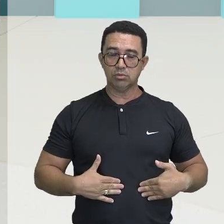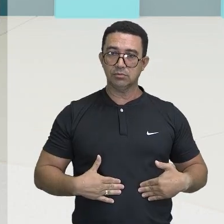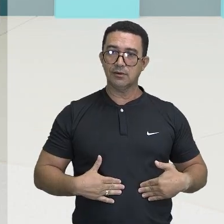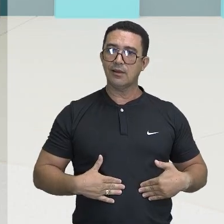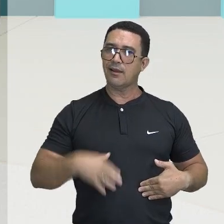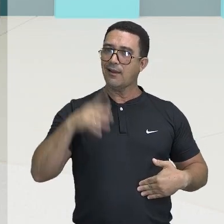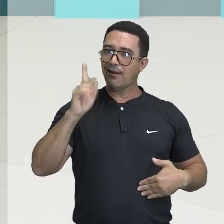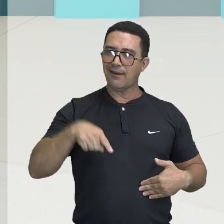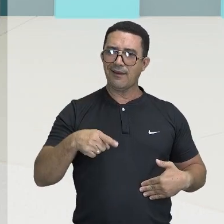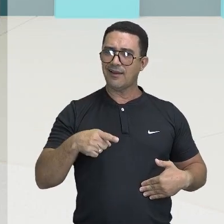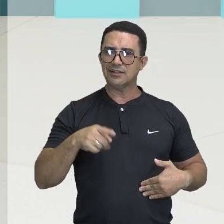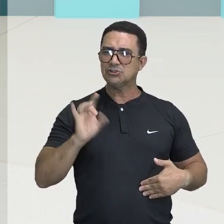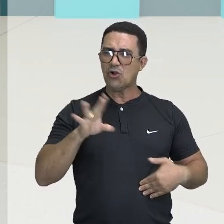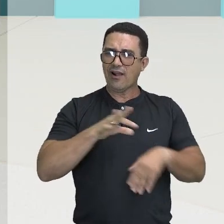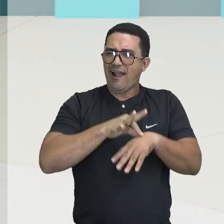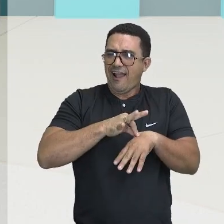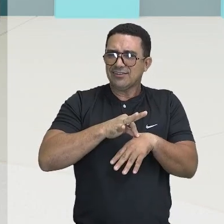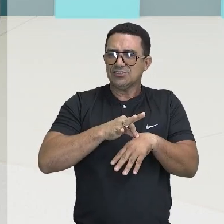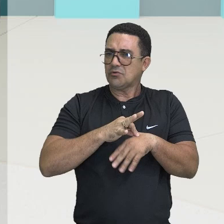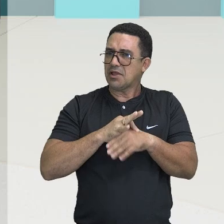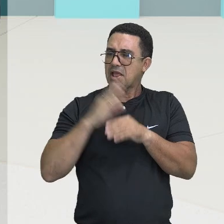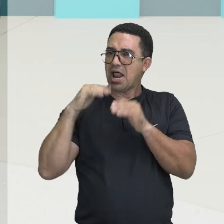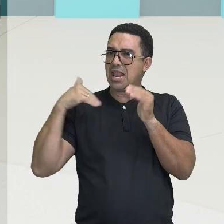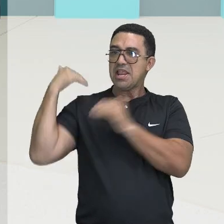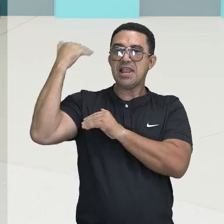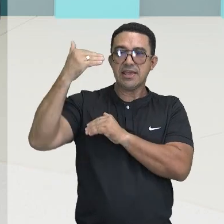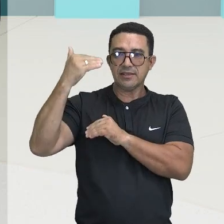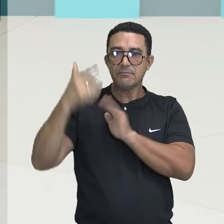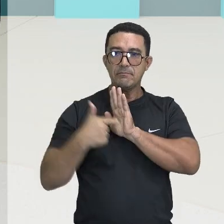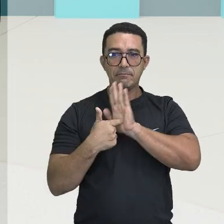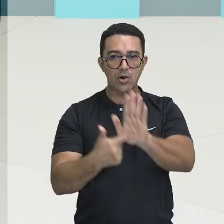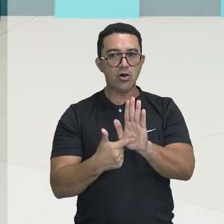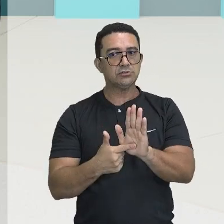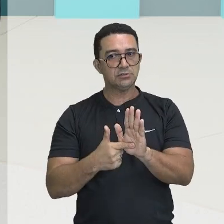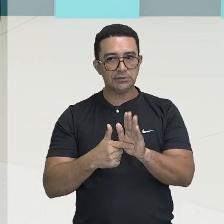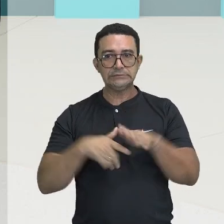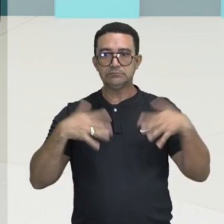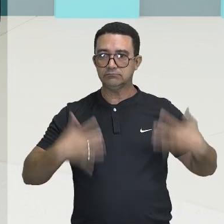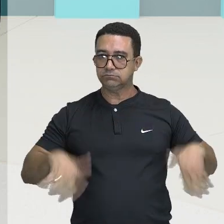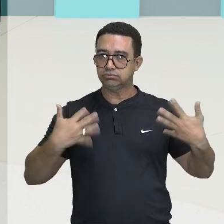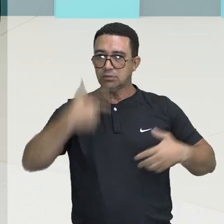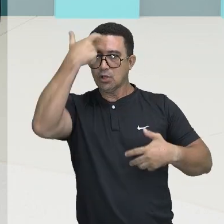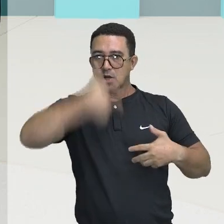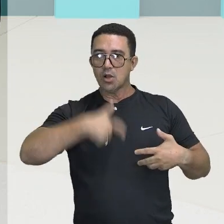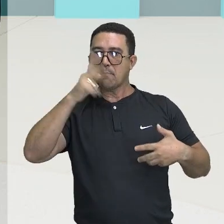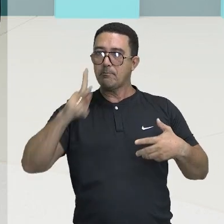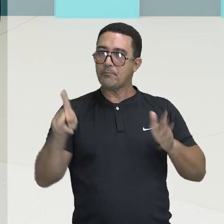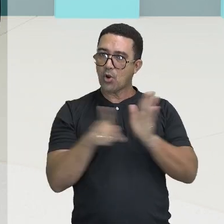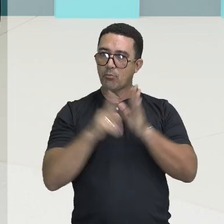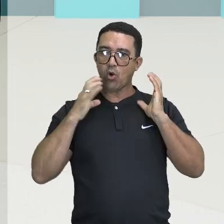além da carne, ou seja, ele revela muito de você. Então, aqui a gente traz